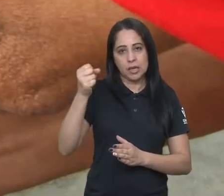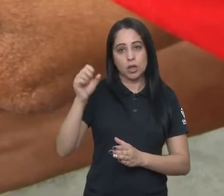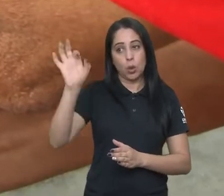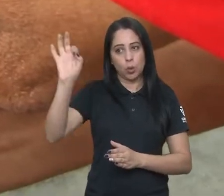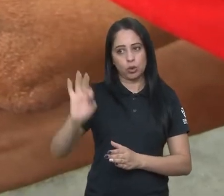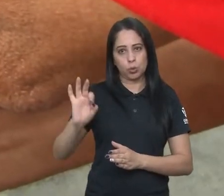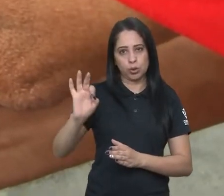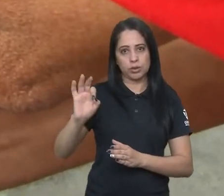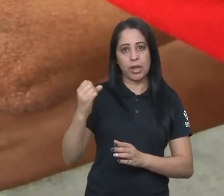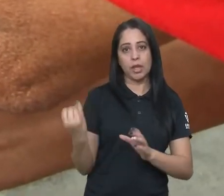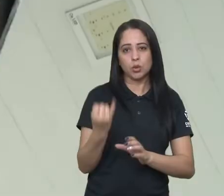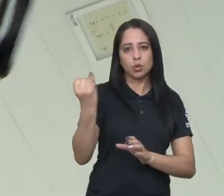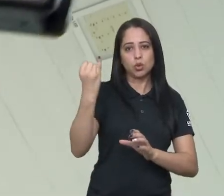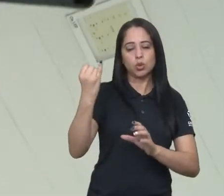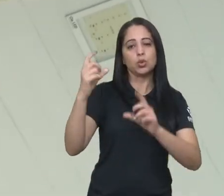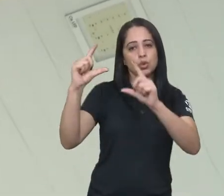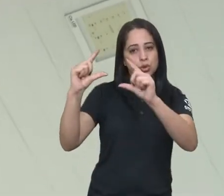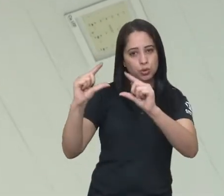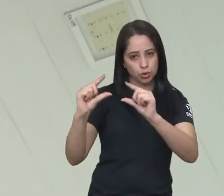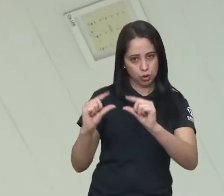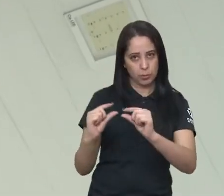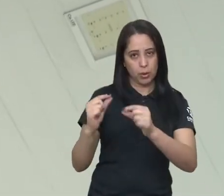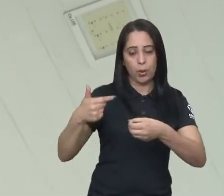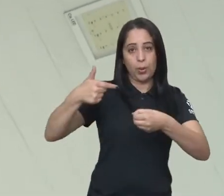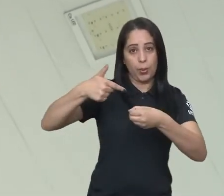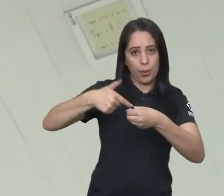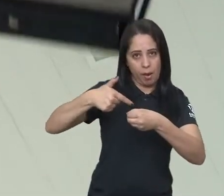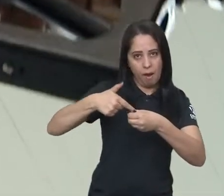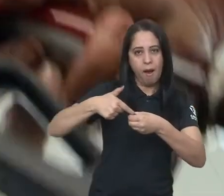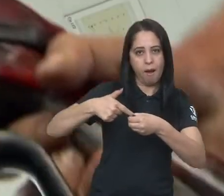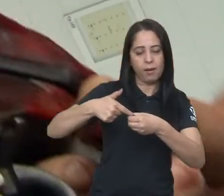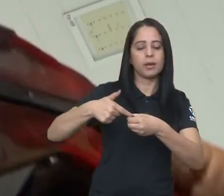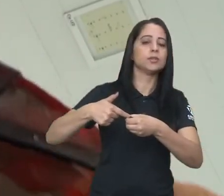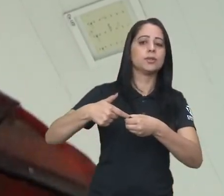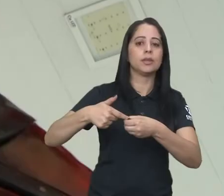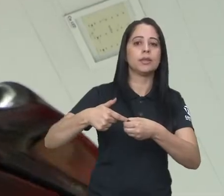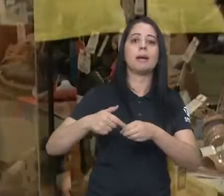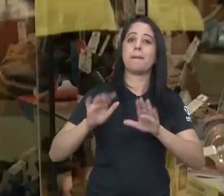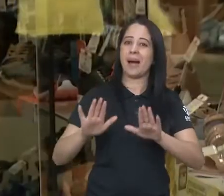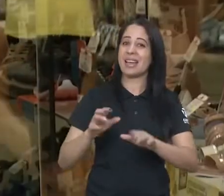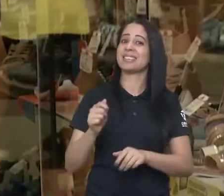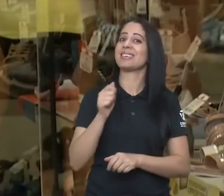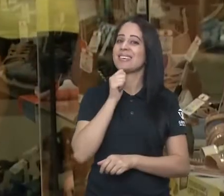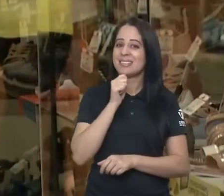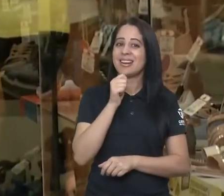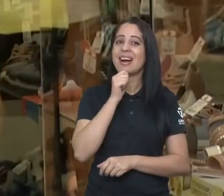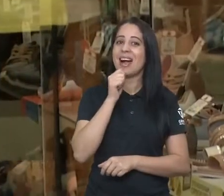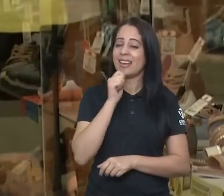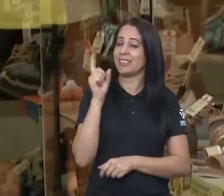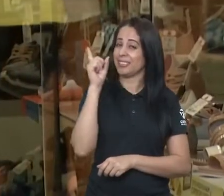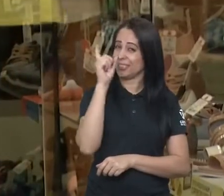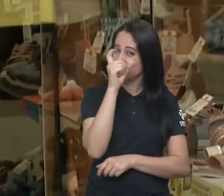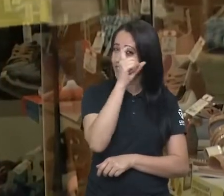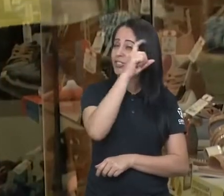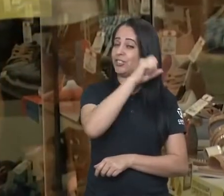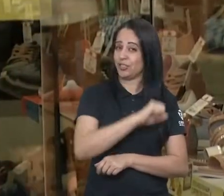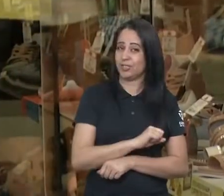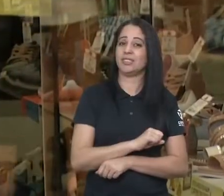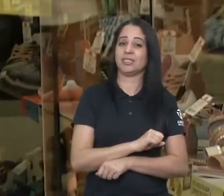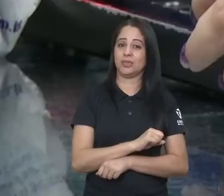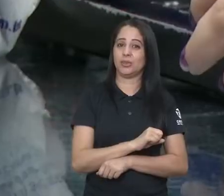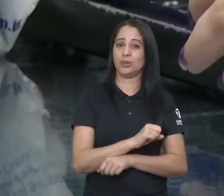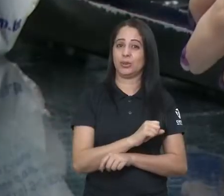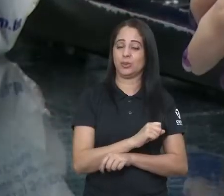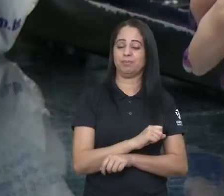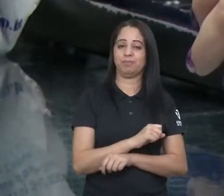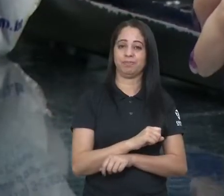0,68% registrada em julho, influenciada pela redução nos preços dos combustíveis, a situação não deve mudar muito para o